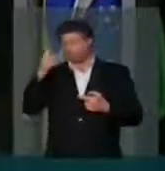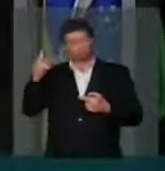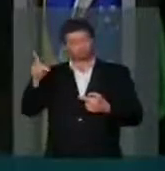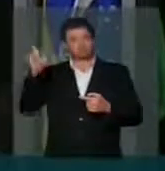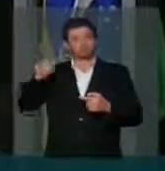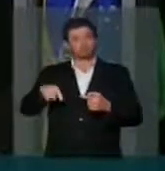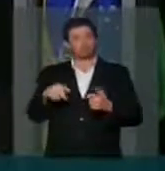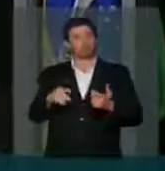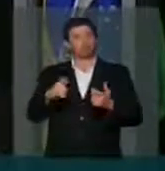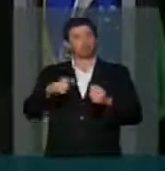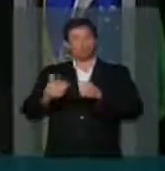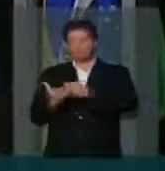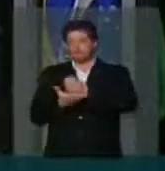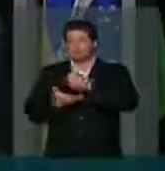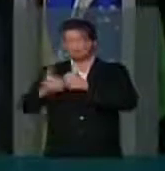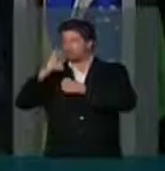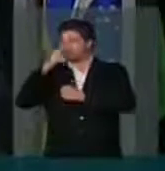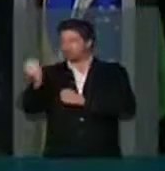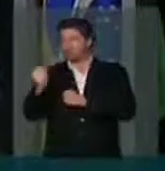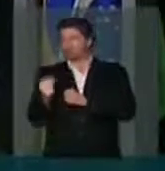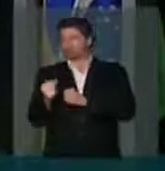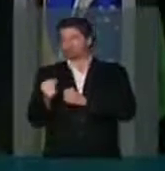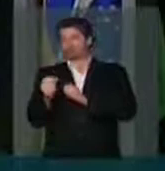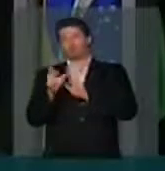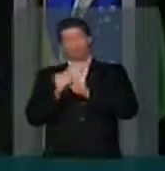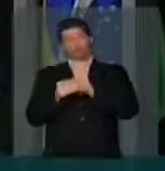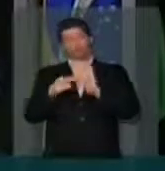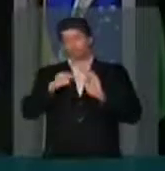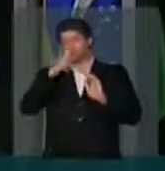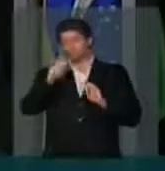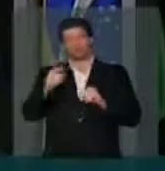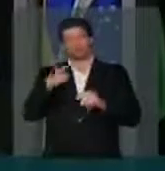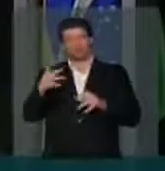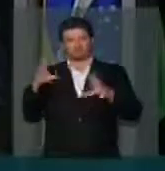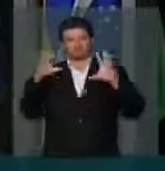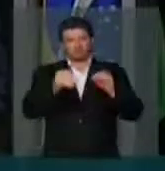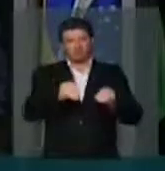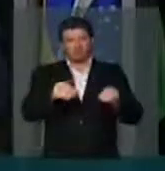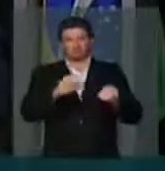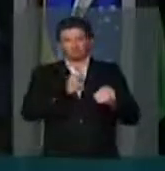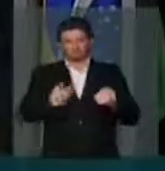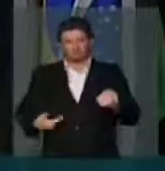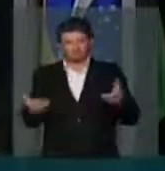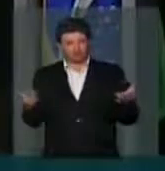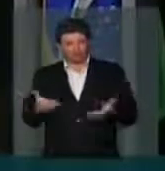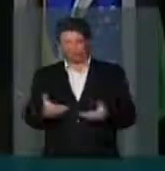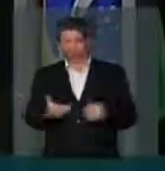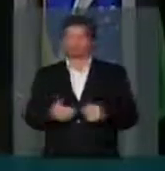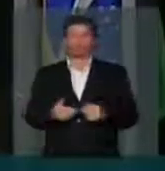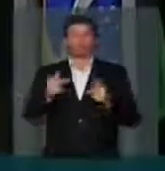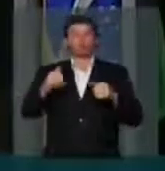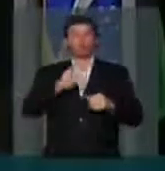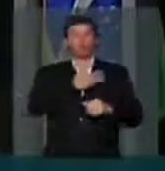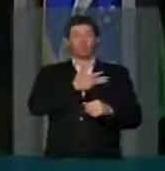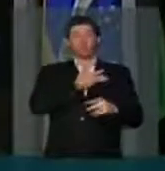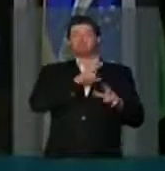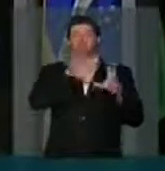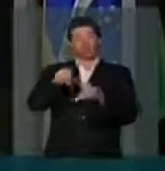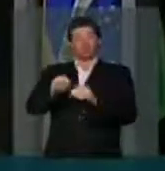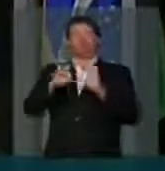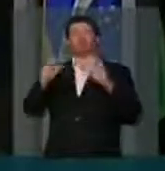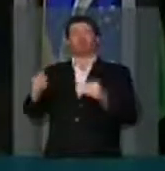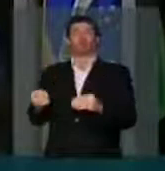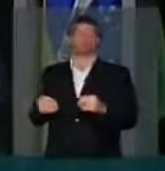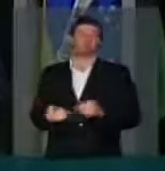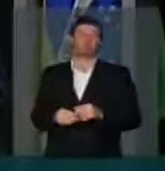muito balizada e ele não fica metendo o bedelho no governo atual como o ex-presidente Lula. E